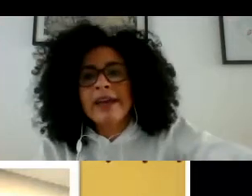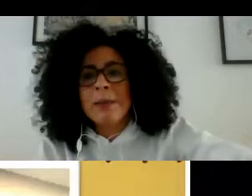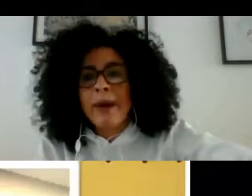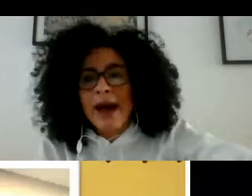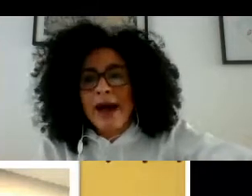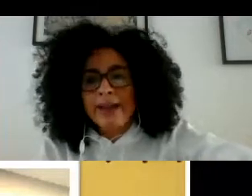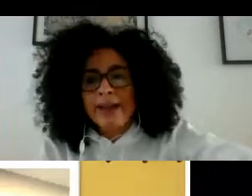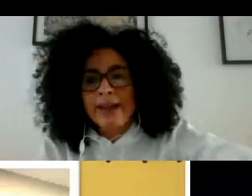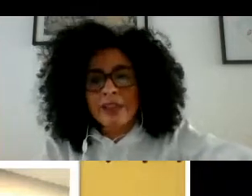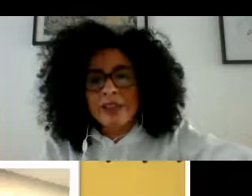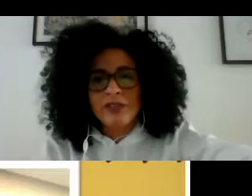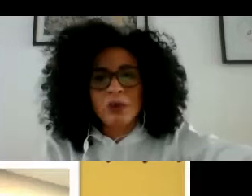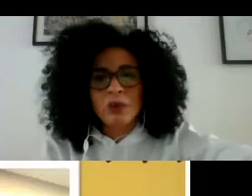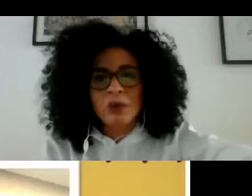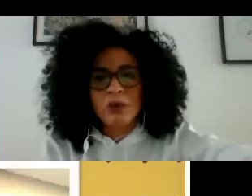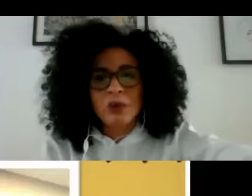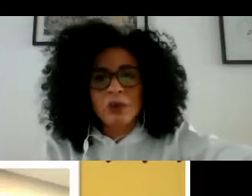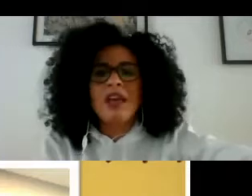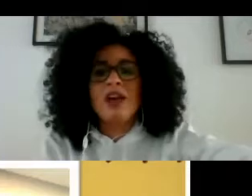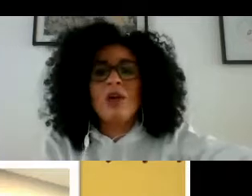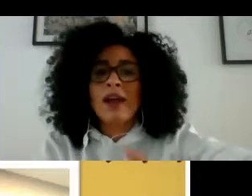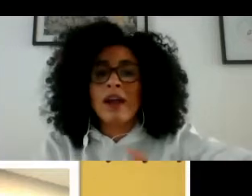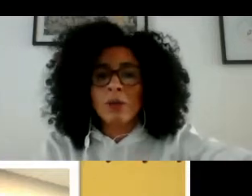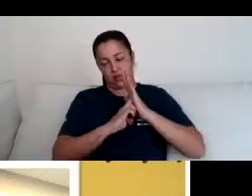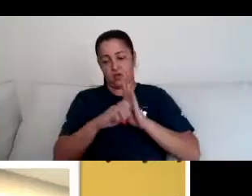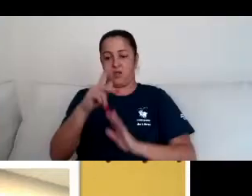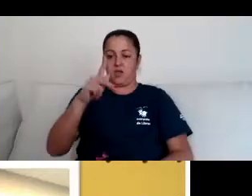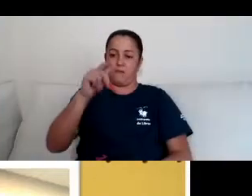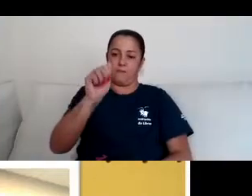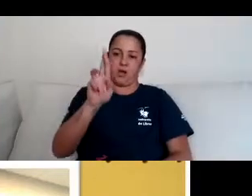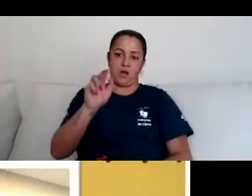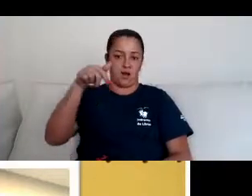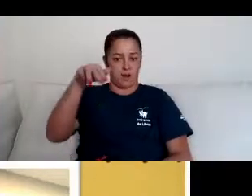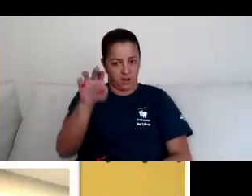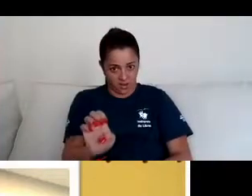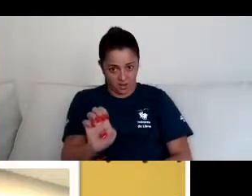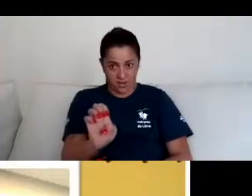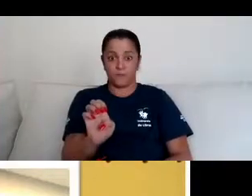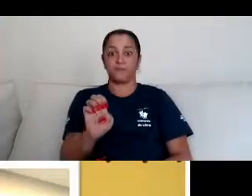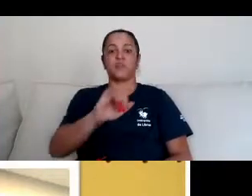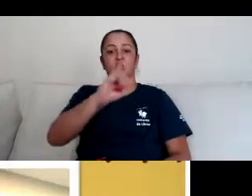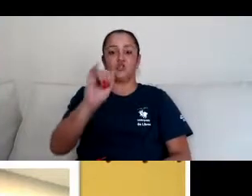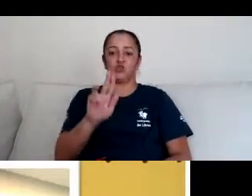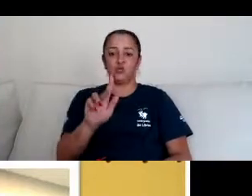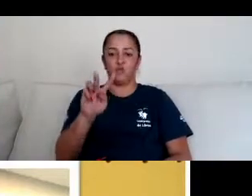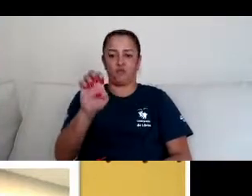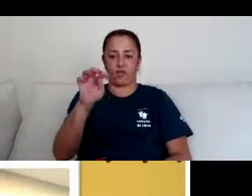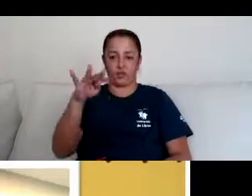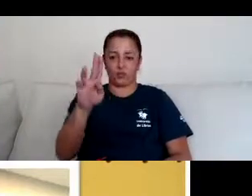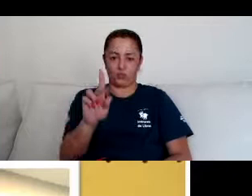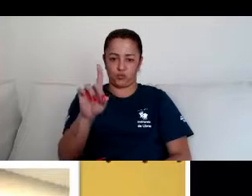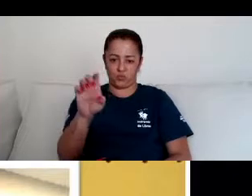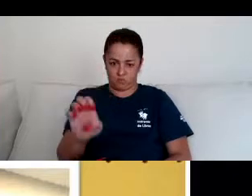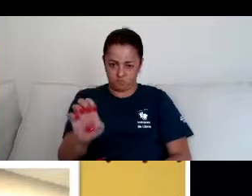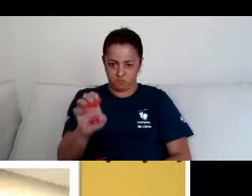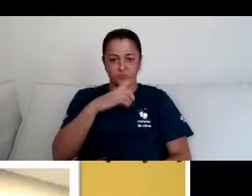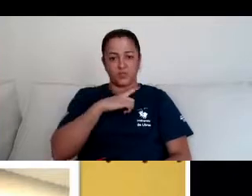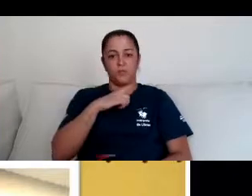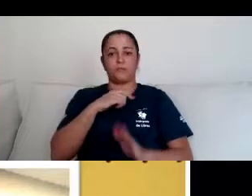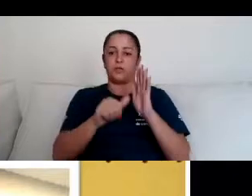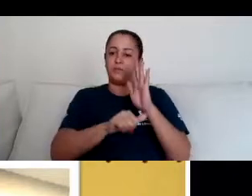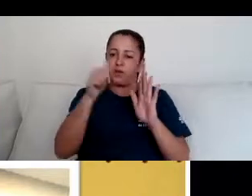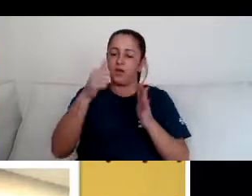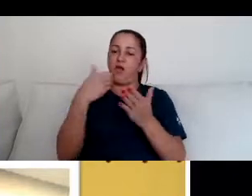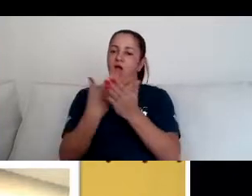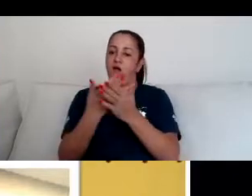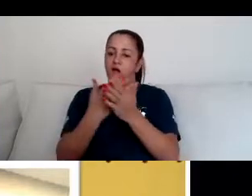da ETEC Parque da Juventude, em que eu era aluna. Bom, na primeira aula dentro da biblioteca da escola,